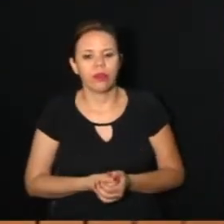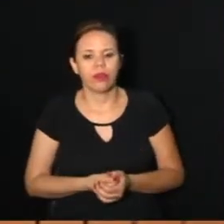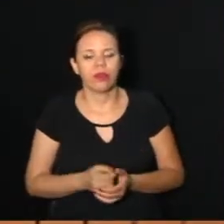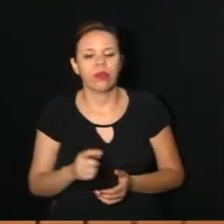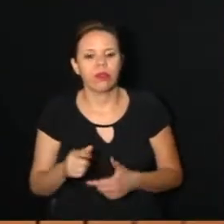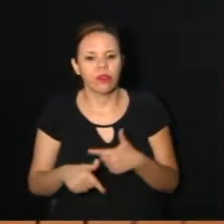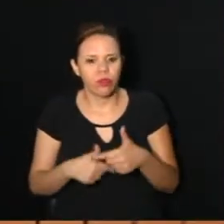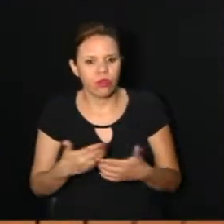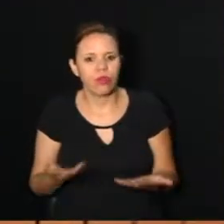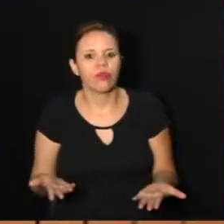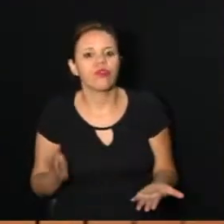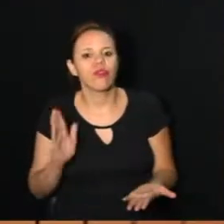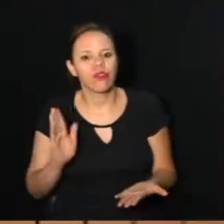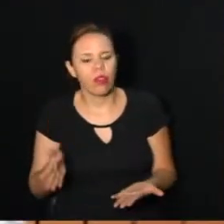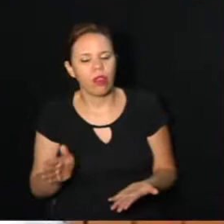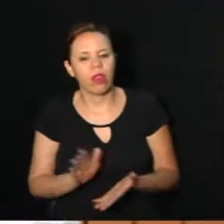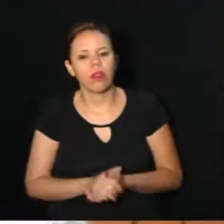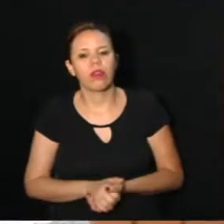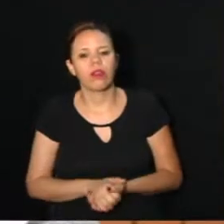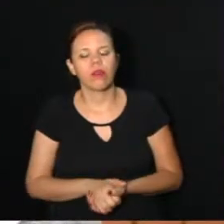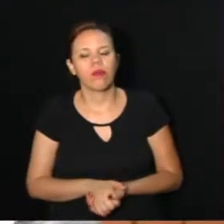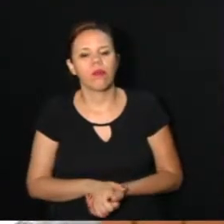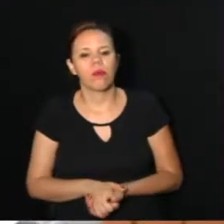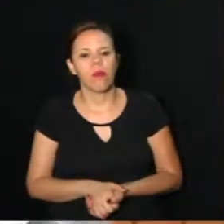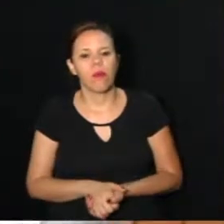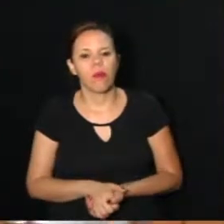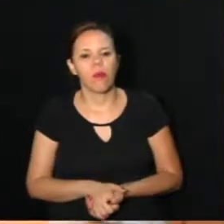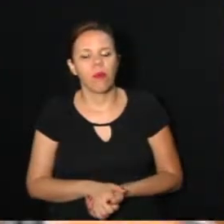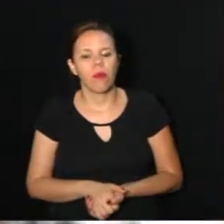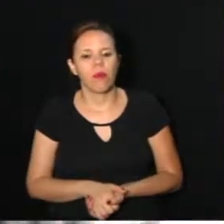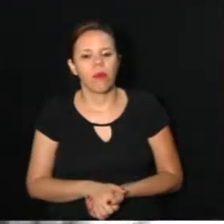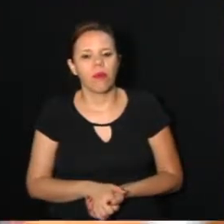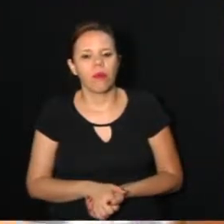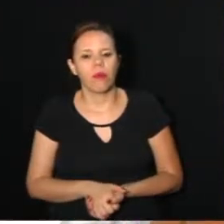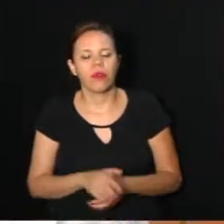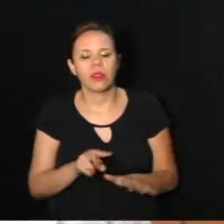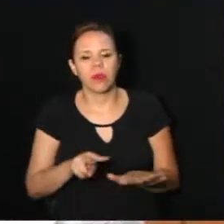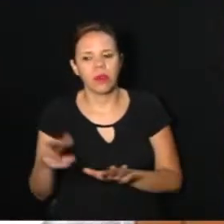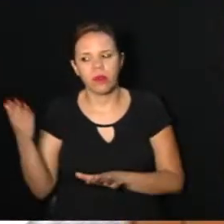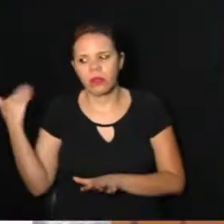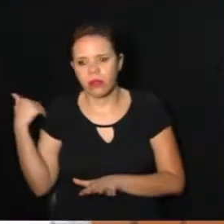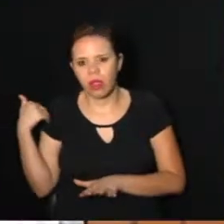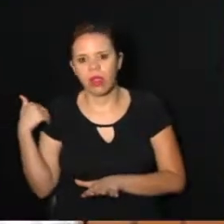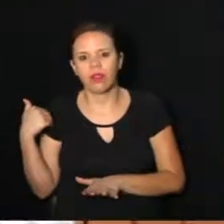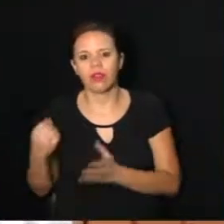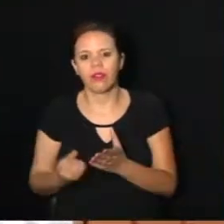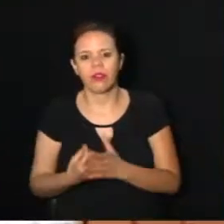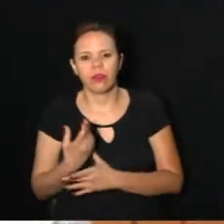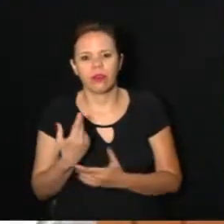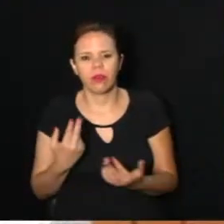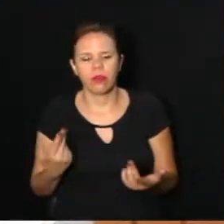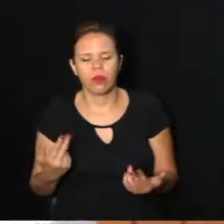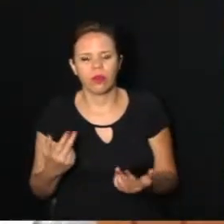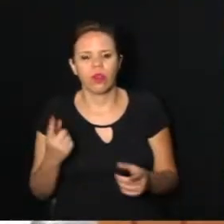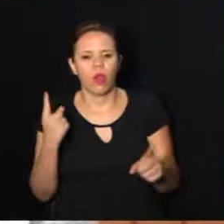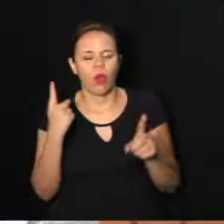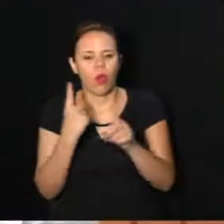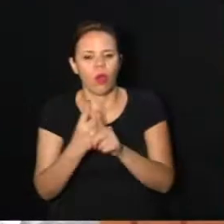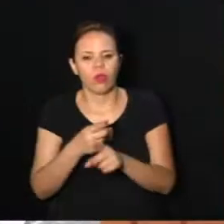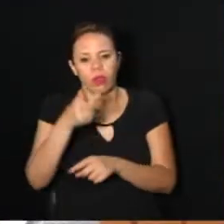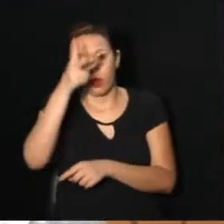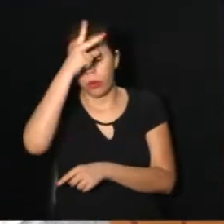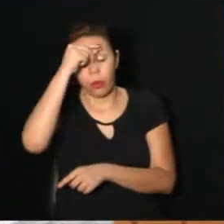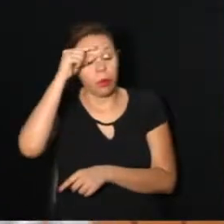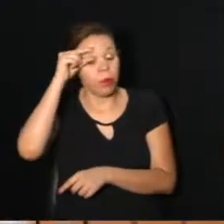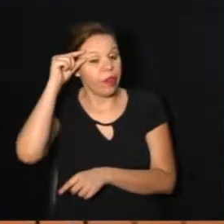já estávamos nesse caminho, tanto já estávamos que a semana passada nós tivemos um encontro também com o prefeito, e ele tinha pedido